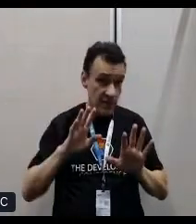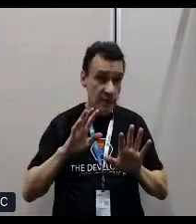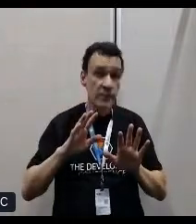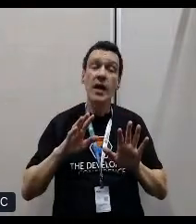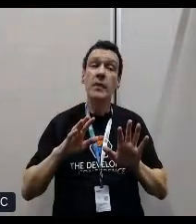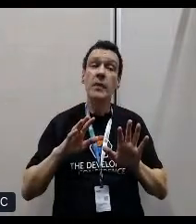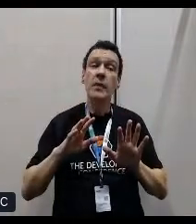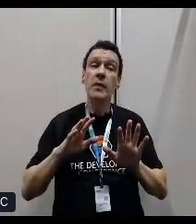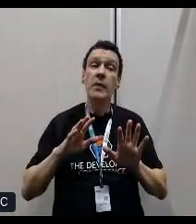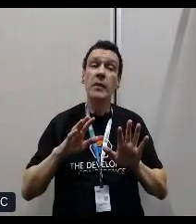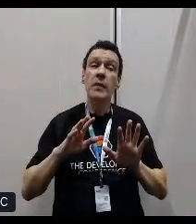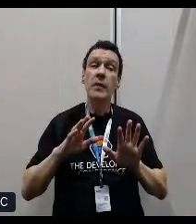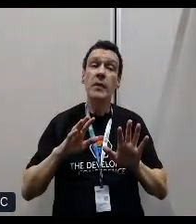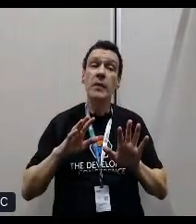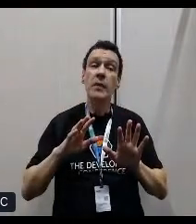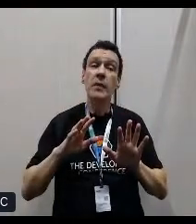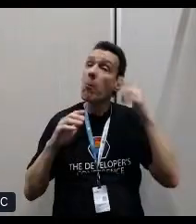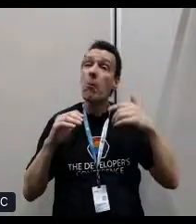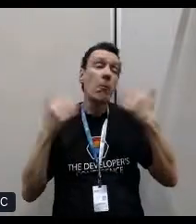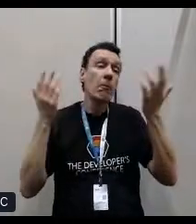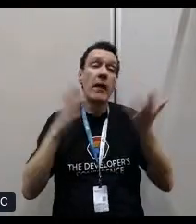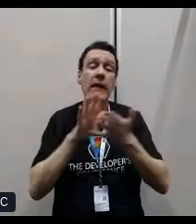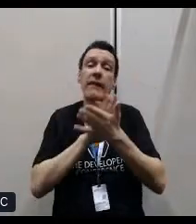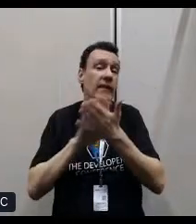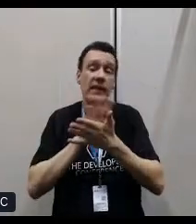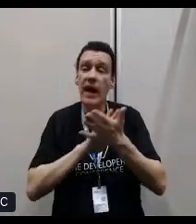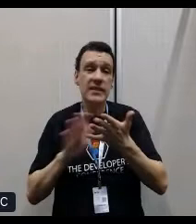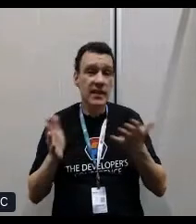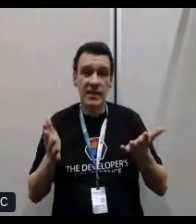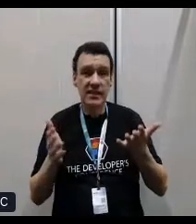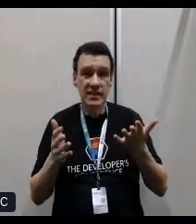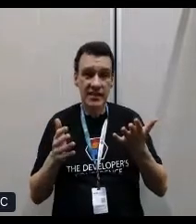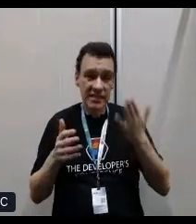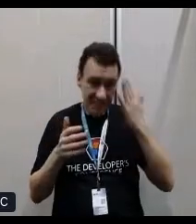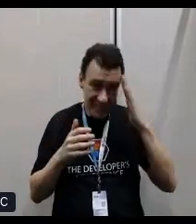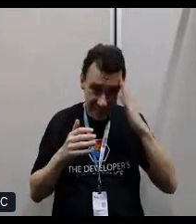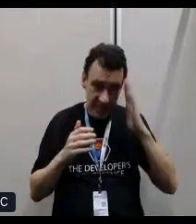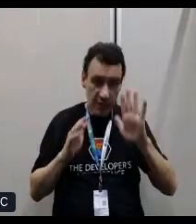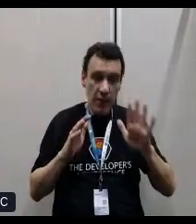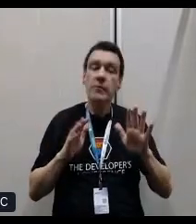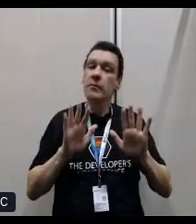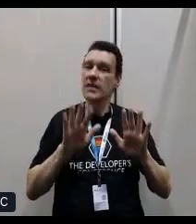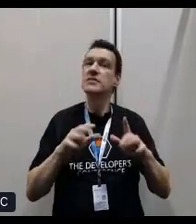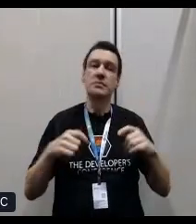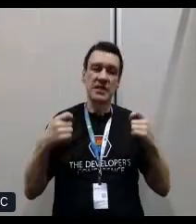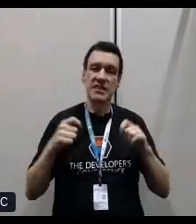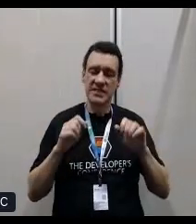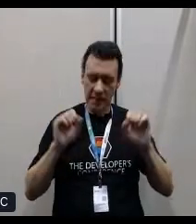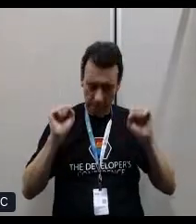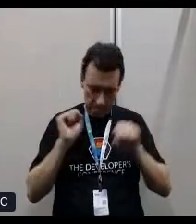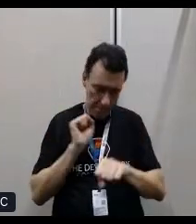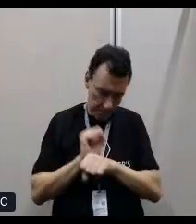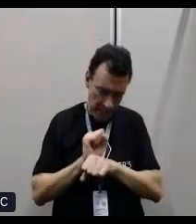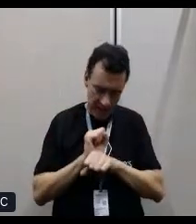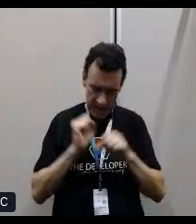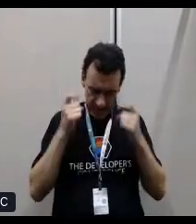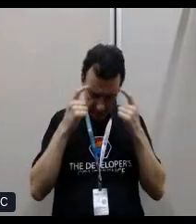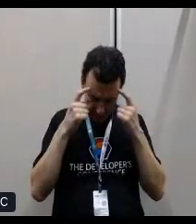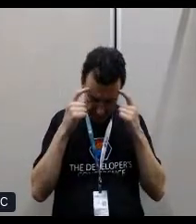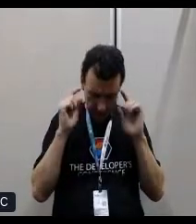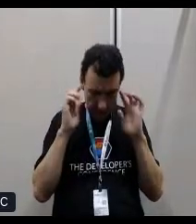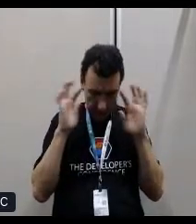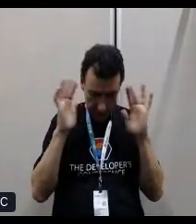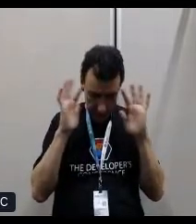inconscientes assim, porque tem que ter um momento que a gente precisa parar para ver, né, seja pela lei, seja por